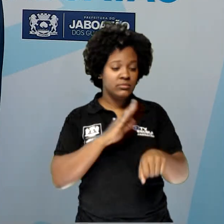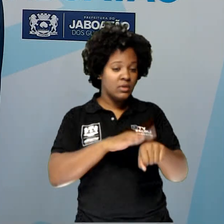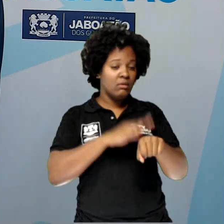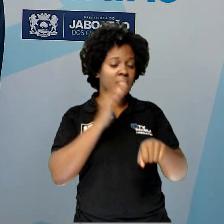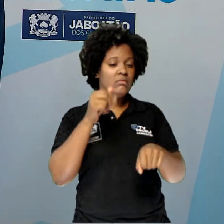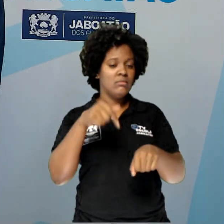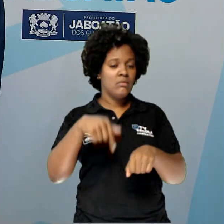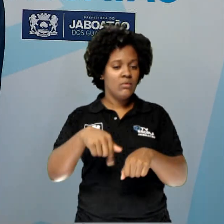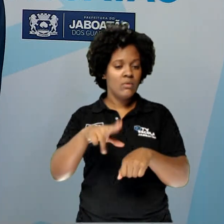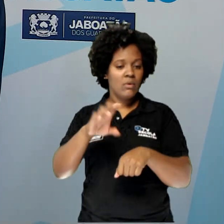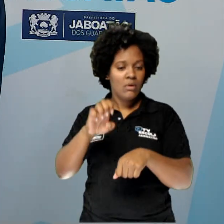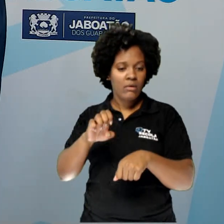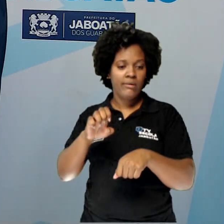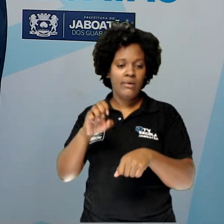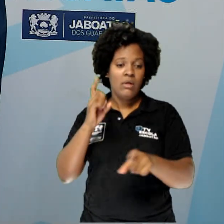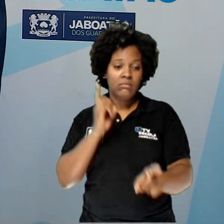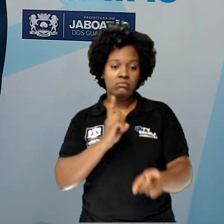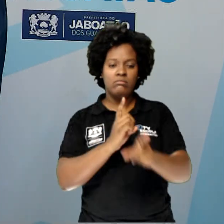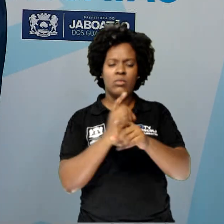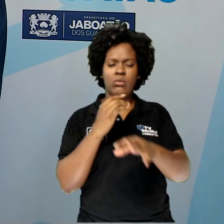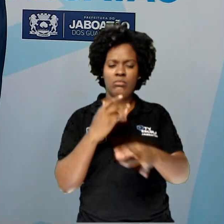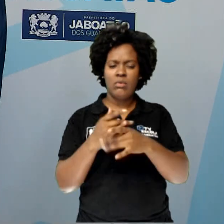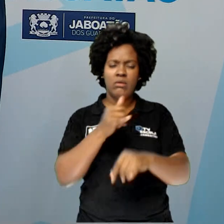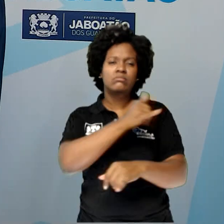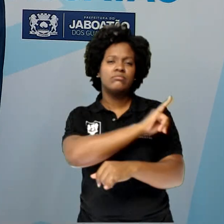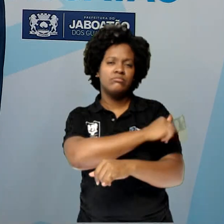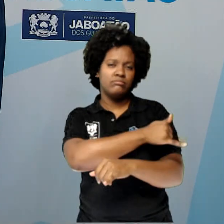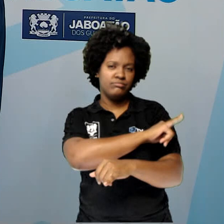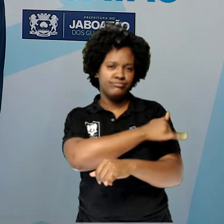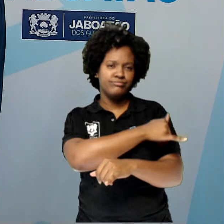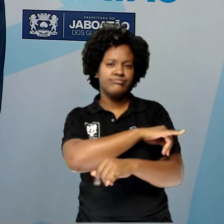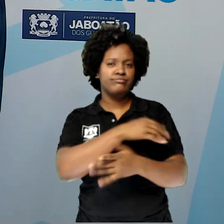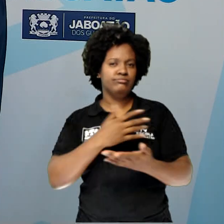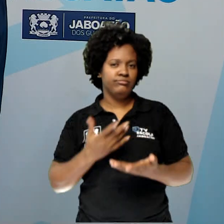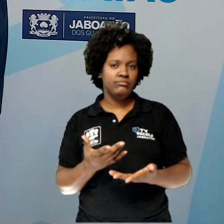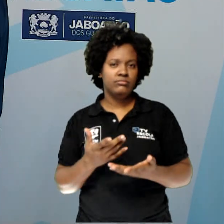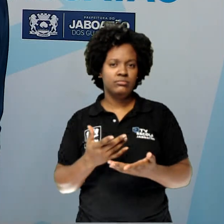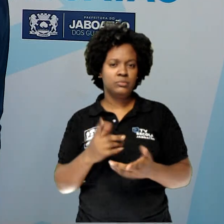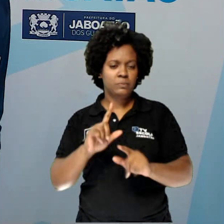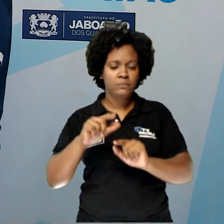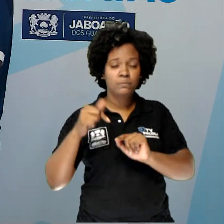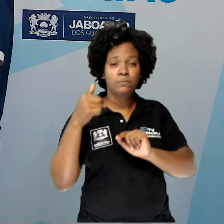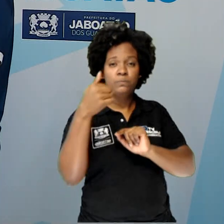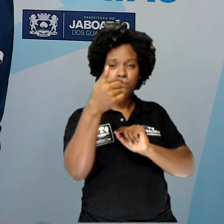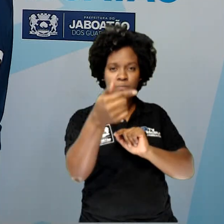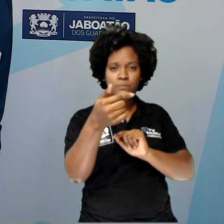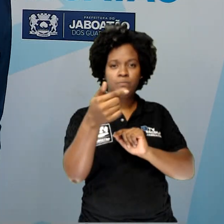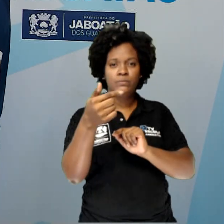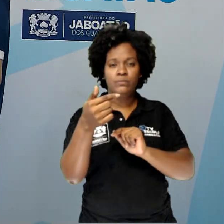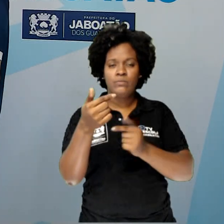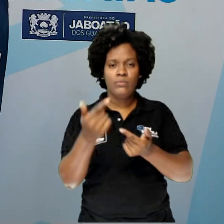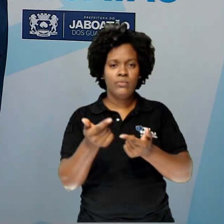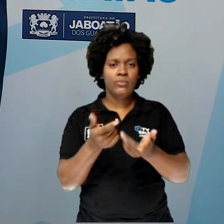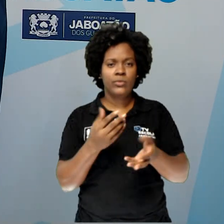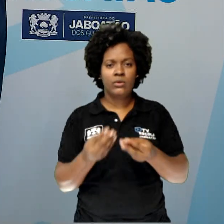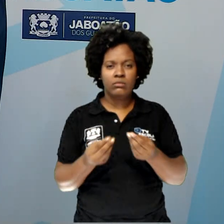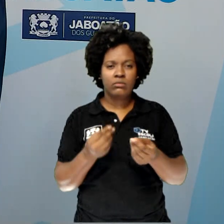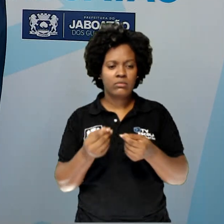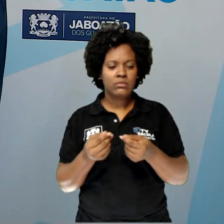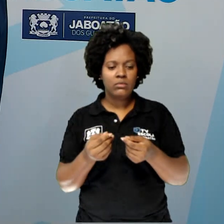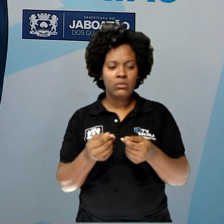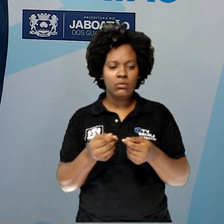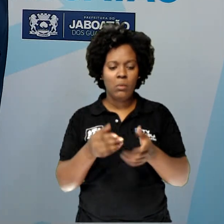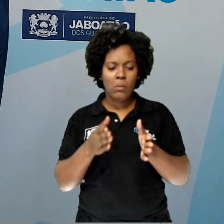que se encontra a cidade do Rio de Janeiro. Adiante temos também, pronuncia-se para aquele trecho da